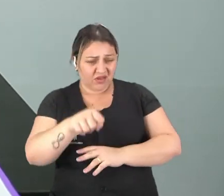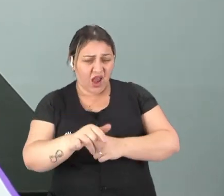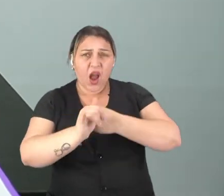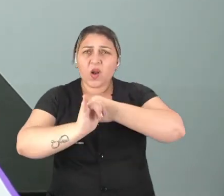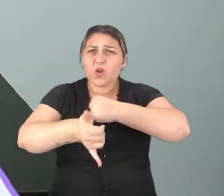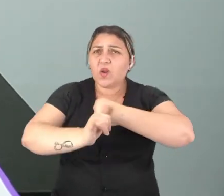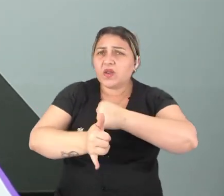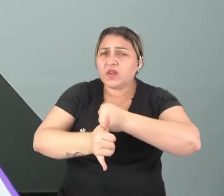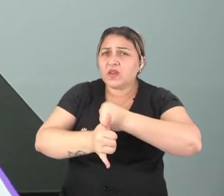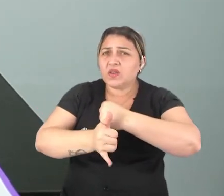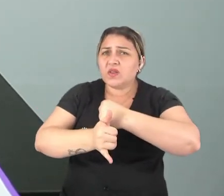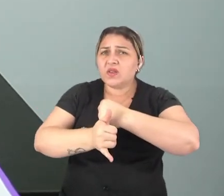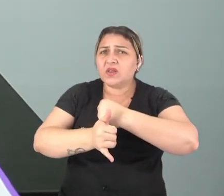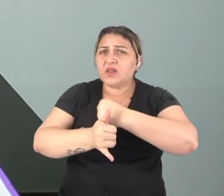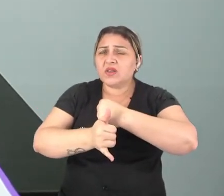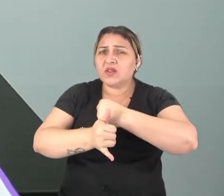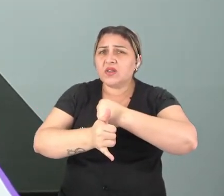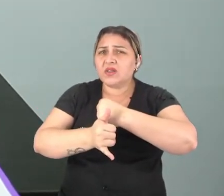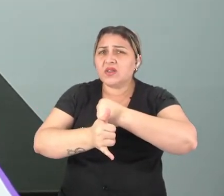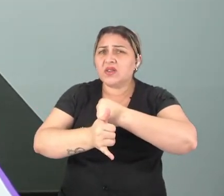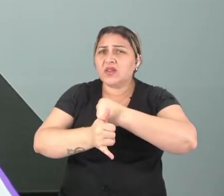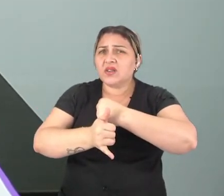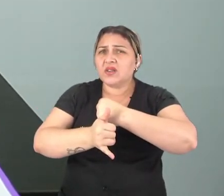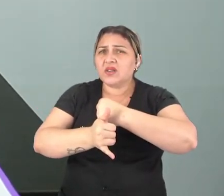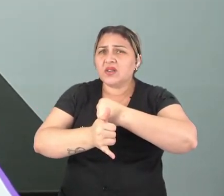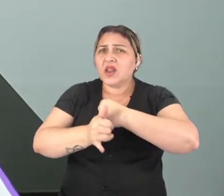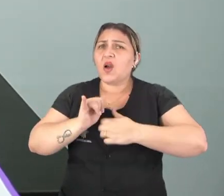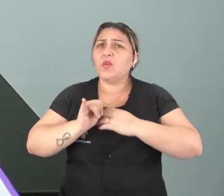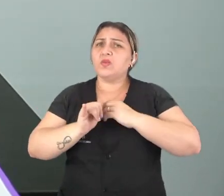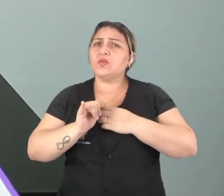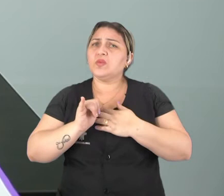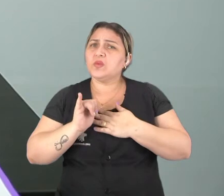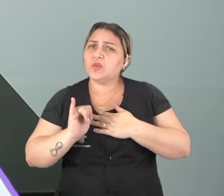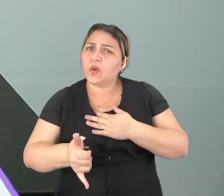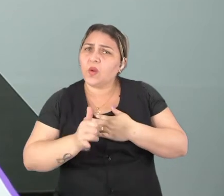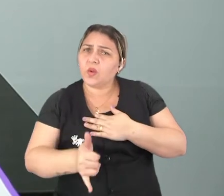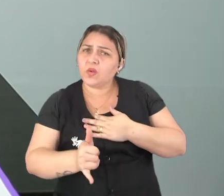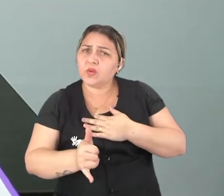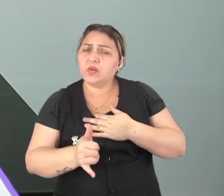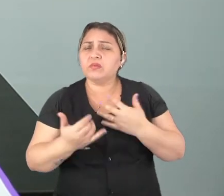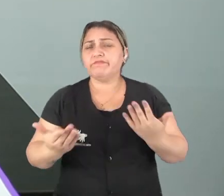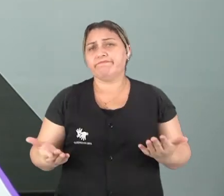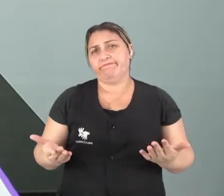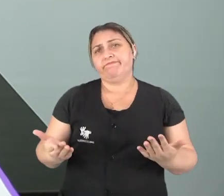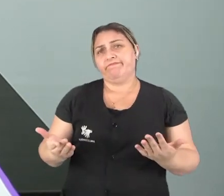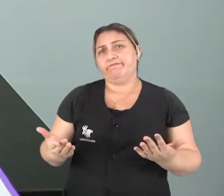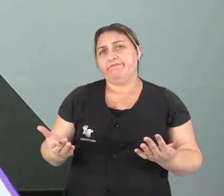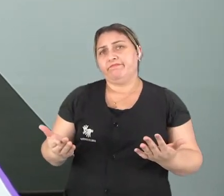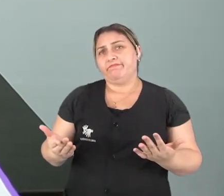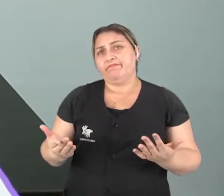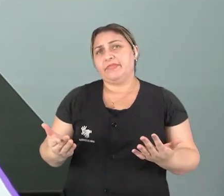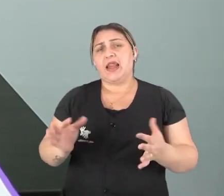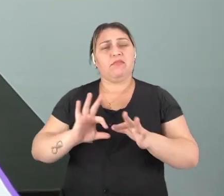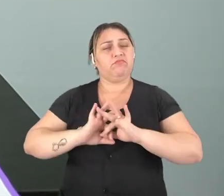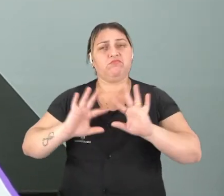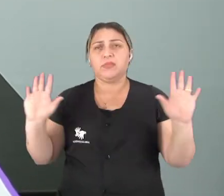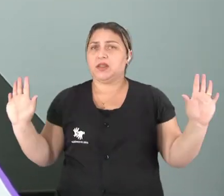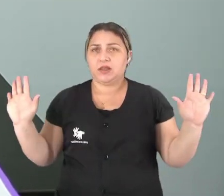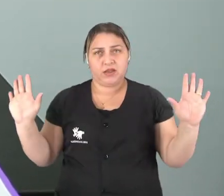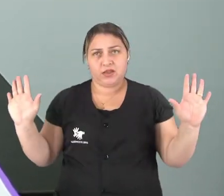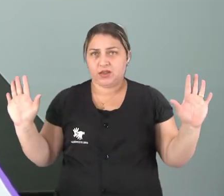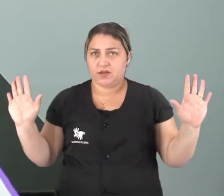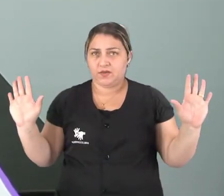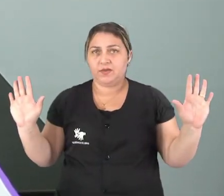uma crônica? É um conto? Como é que é? Você fica às vezes um pouco assim, por quê? Porque é um texto bastante livre, né,